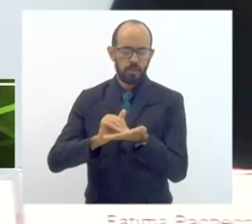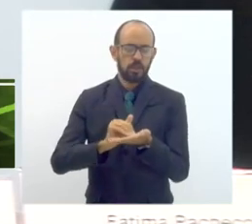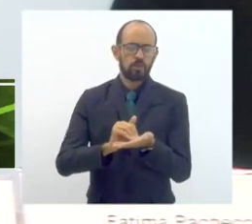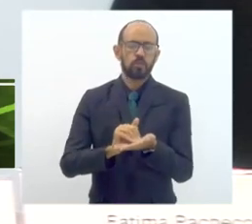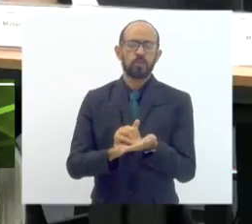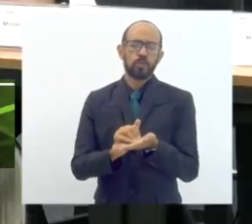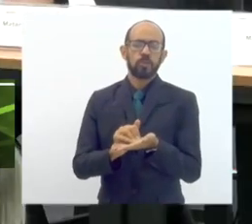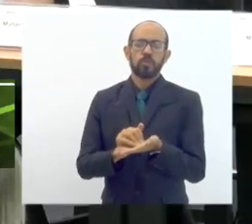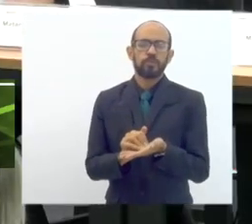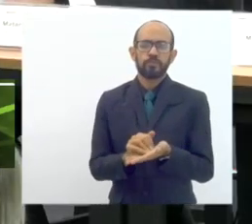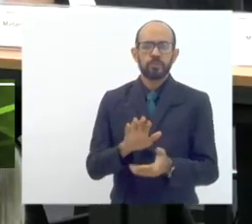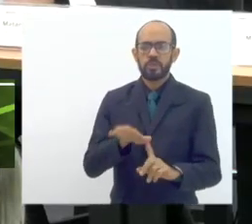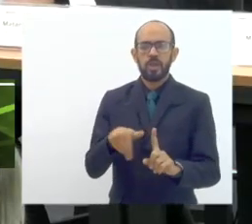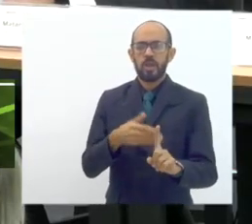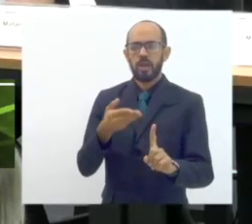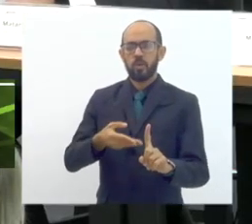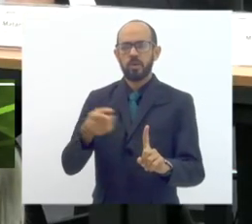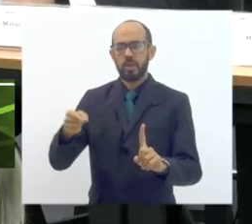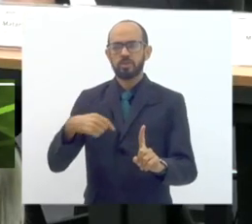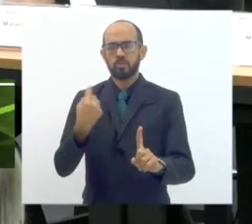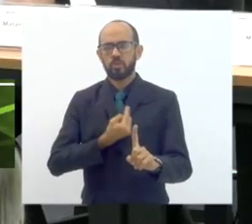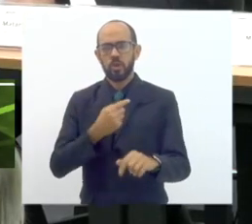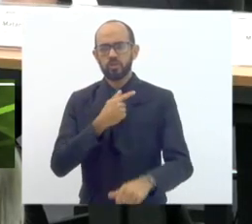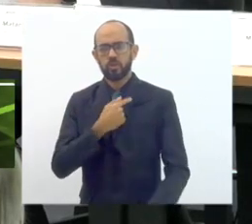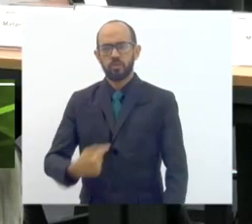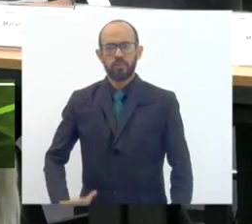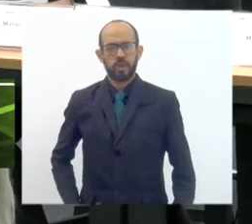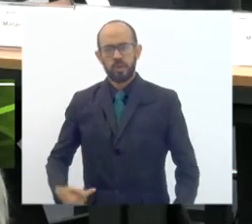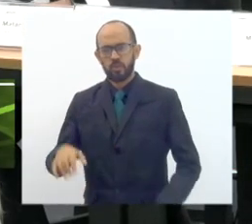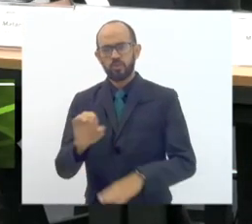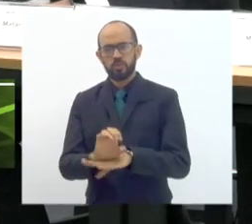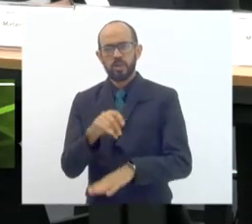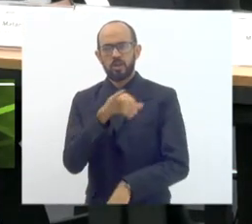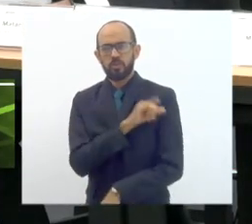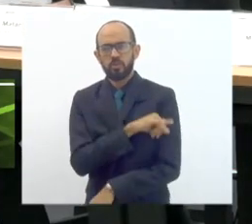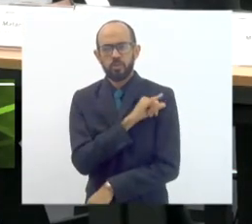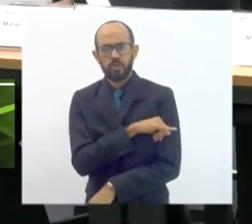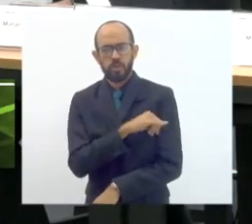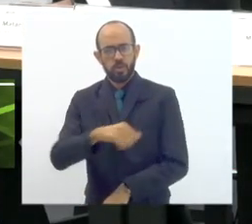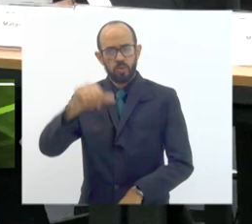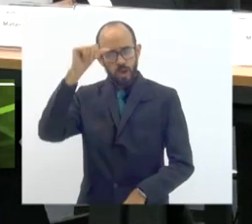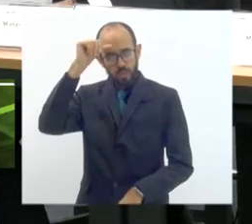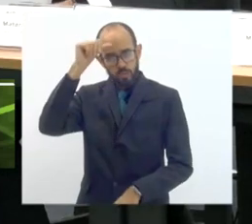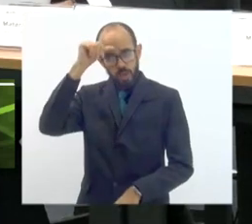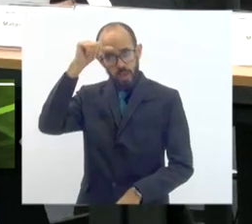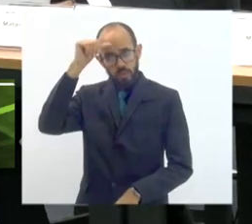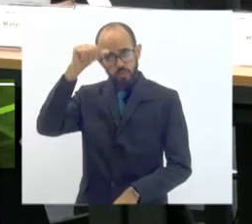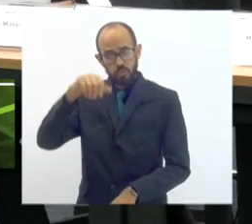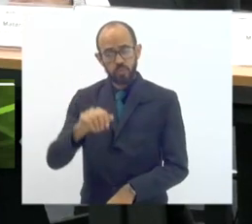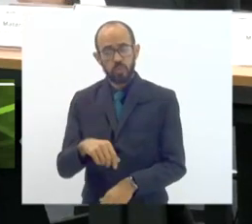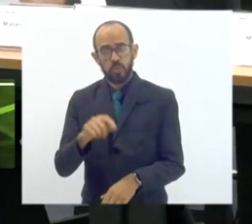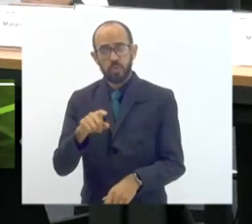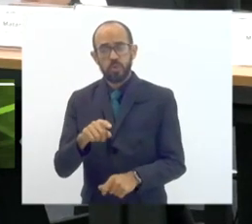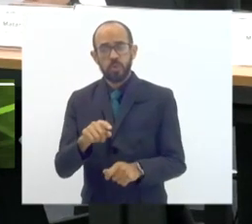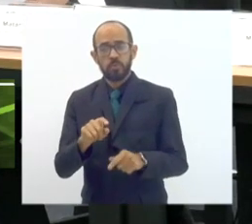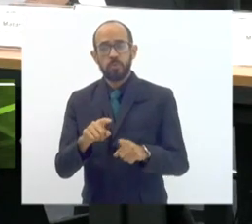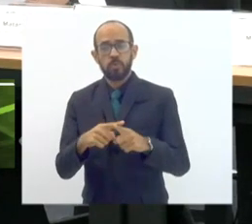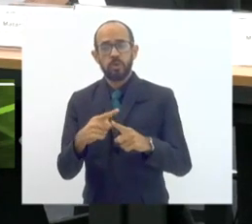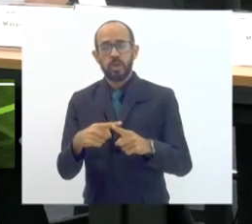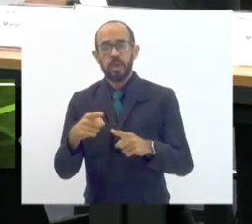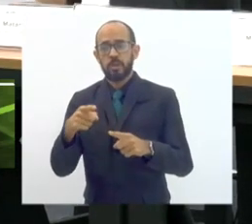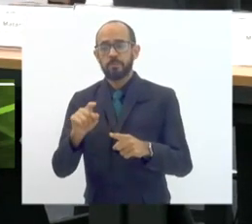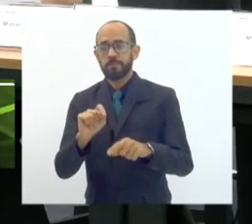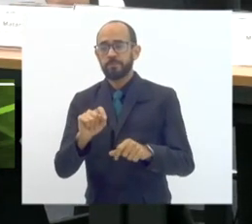esse reconhecimento ao nosso querido governador do Estado do Rio de Janeiro, nosso querido governador Cláudio Castro, que, para vocês terem uma